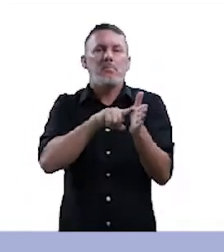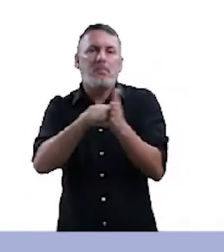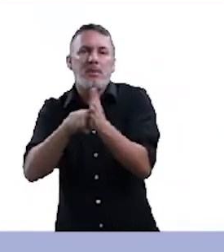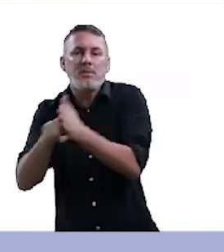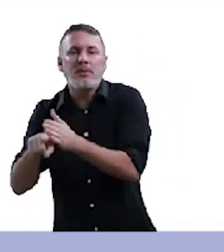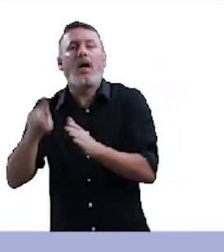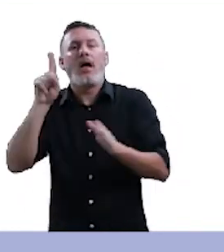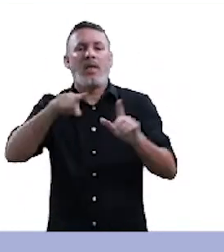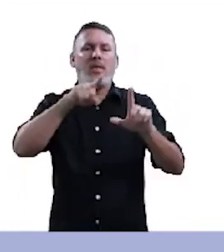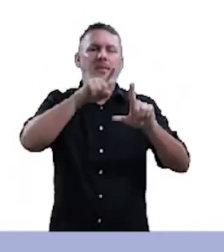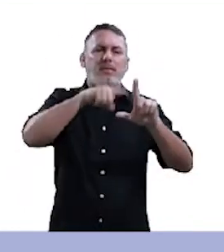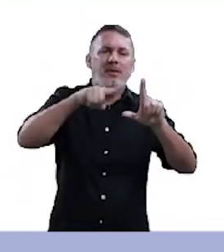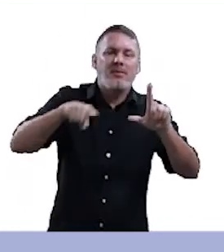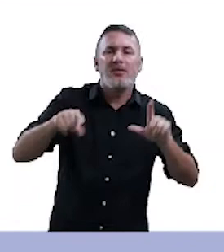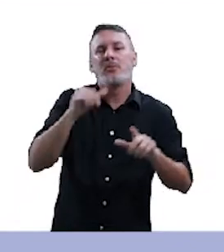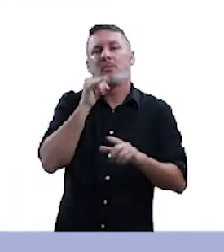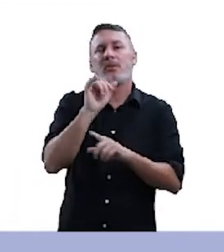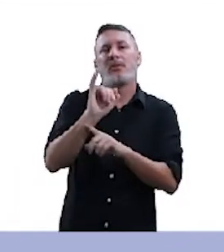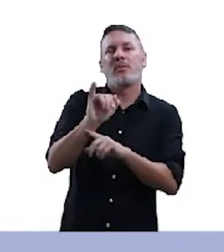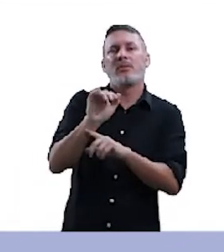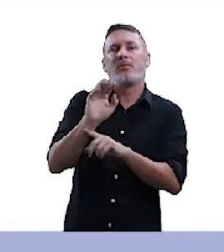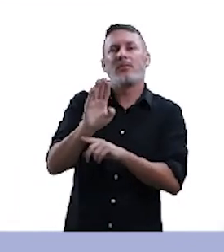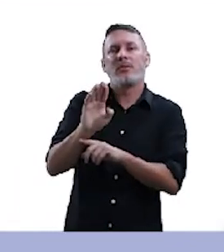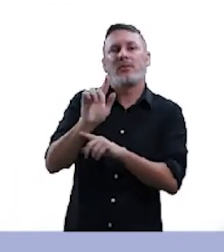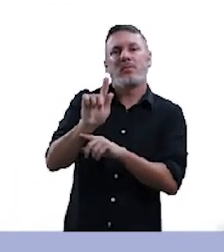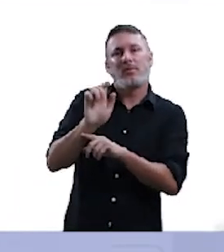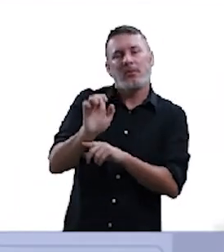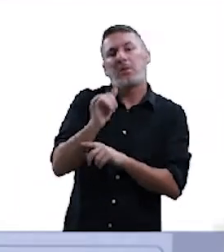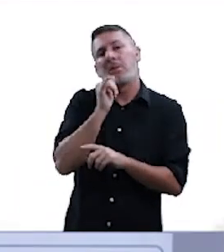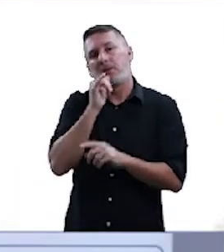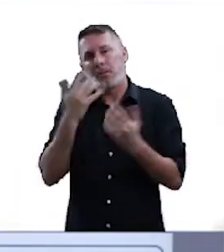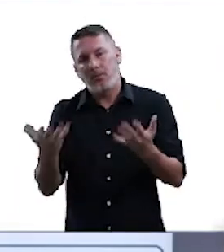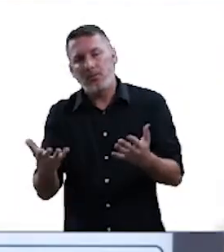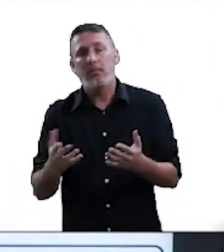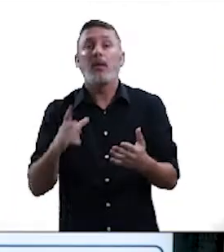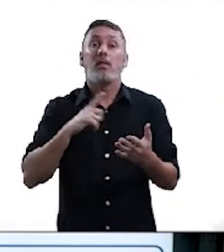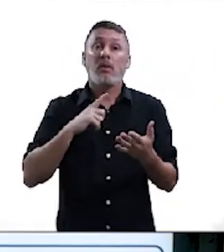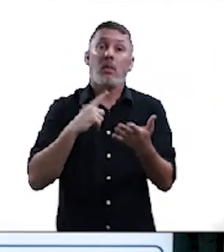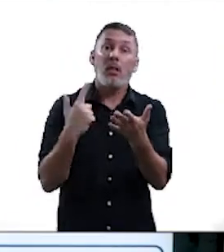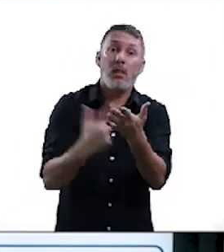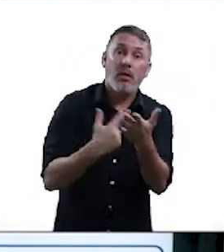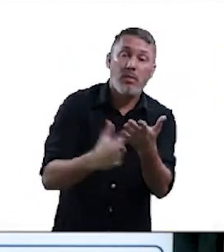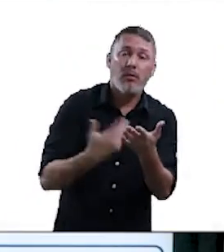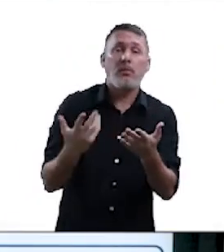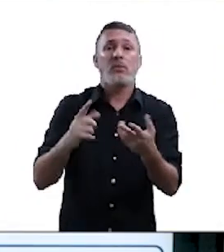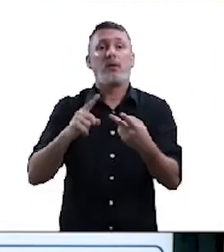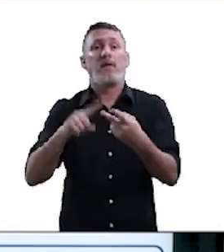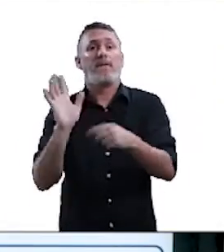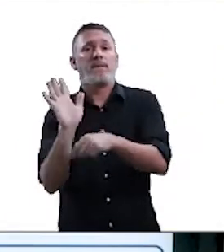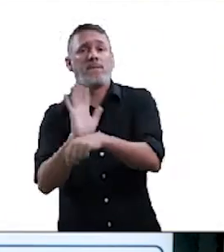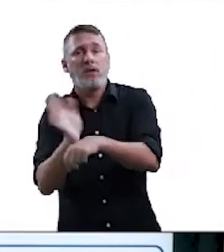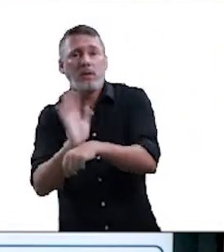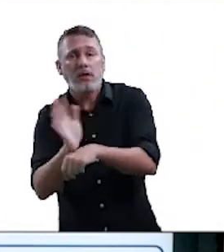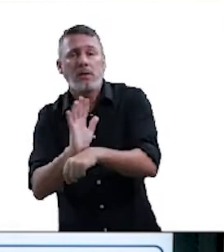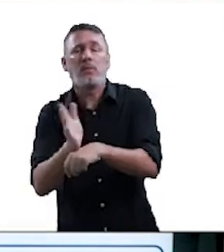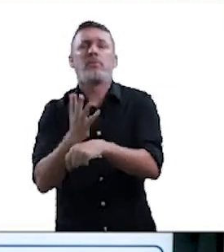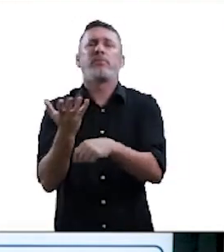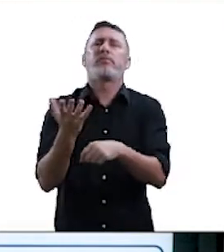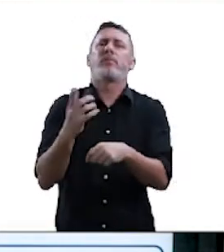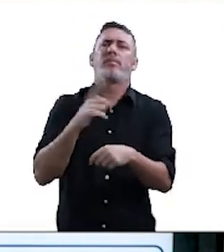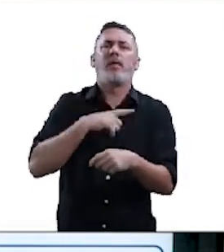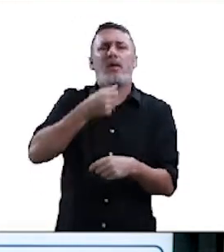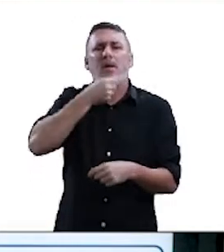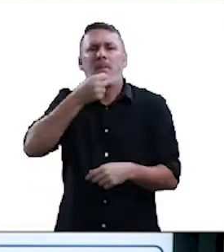estatísticas, do IBGE, um exemplo. Nós temos a questão dos livros, dos filmes, livros,